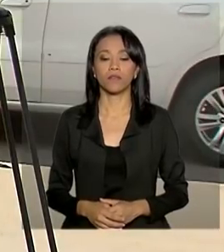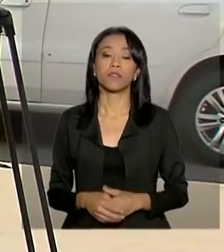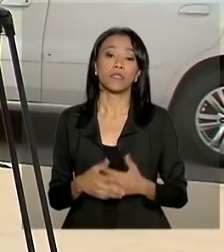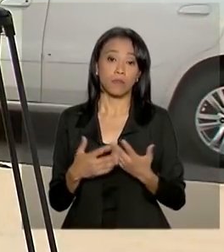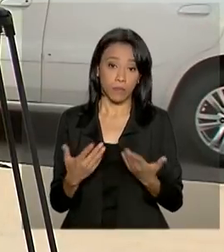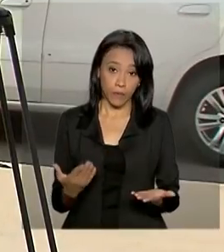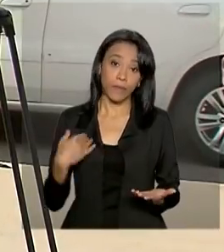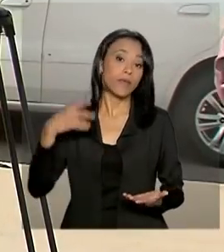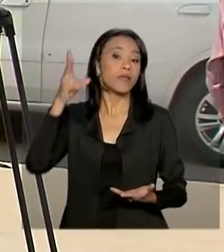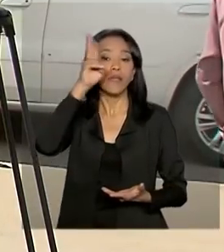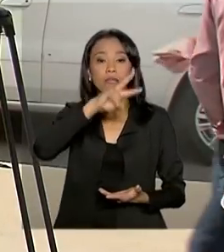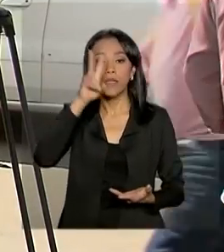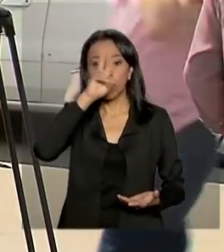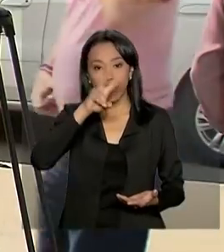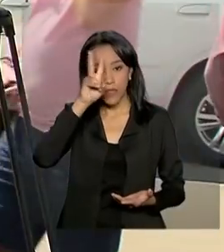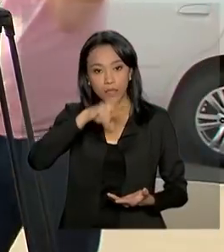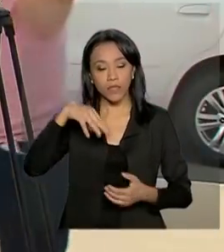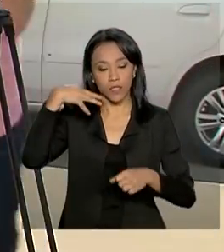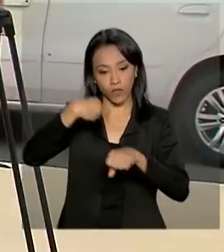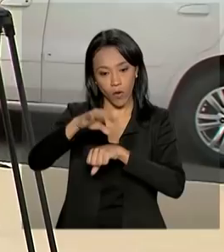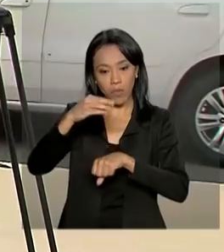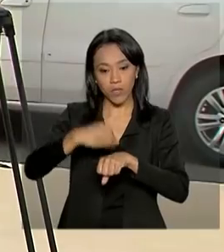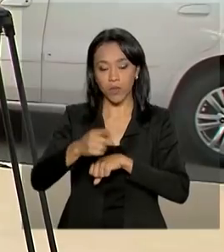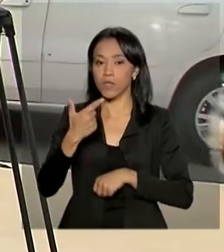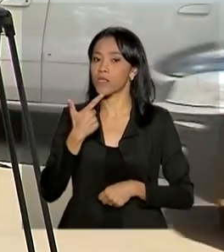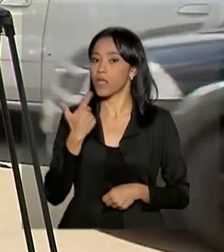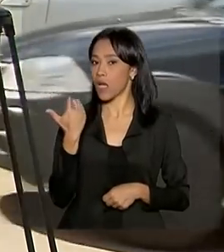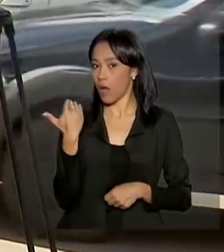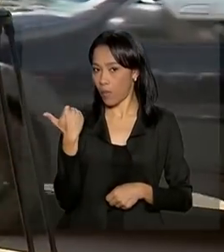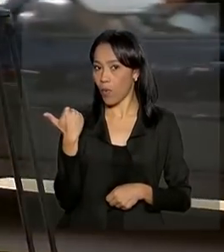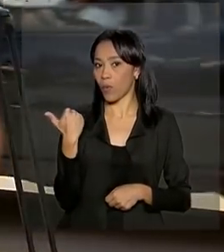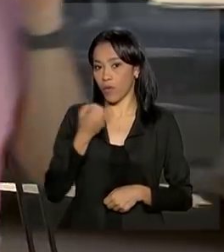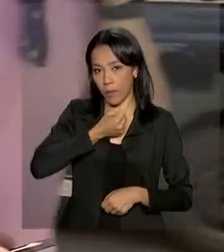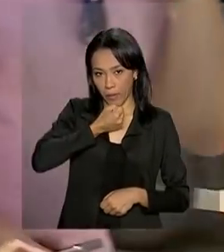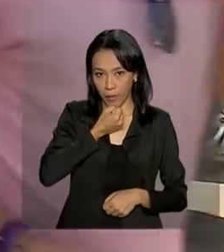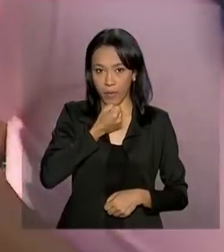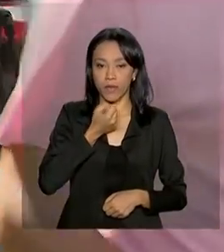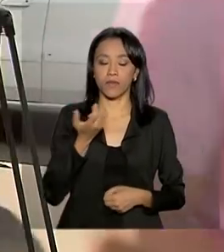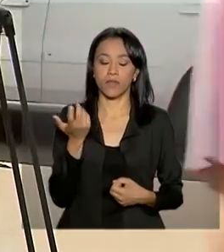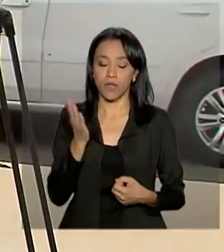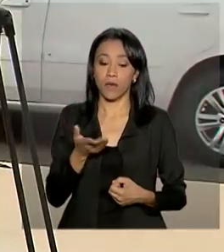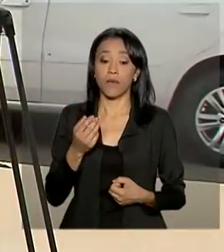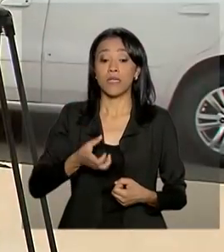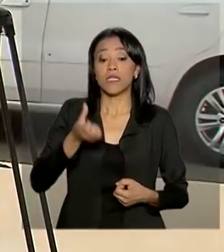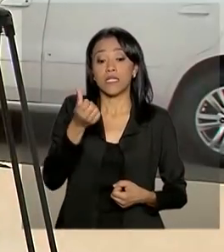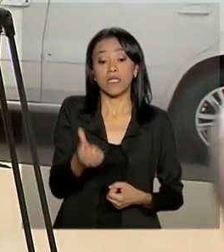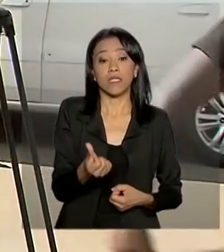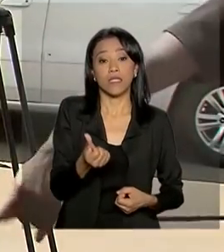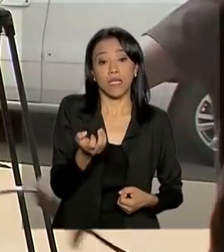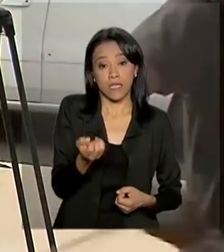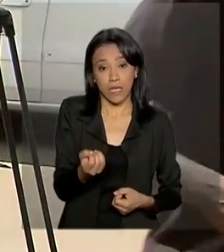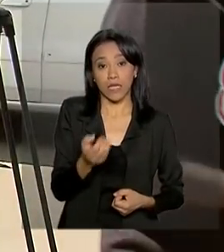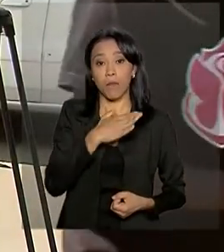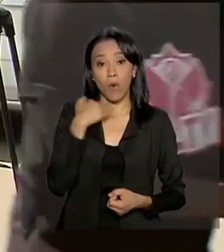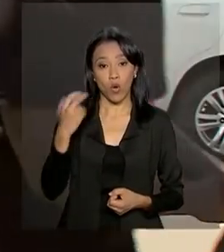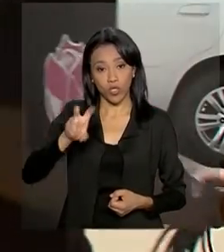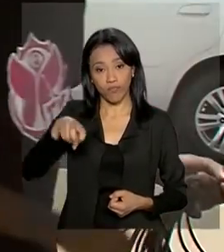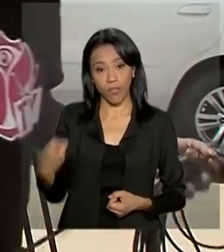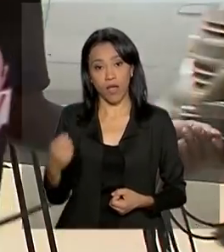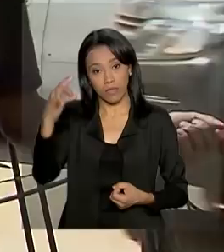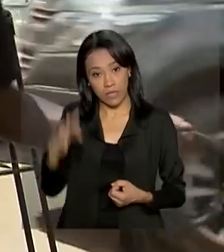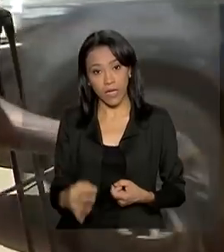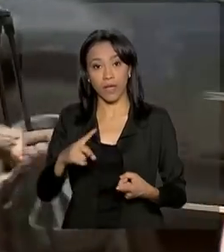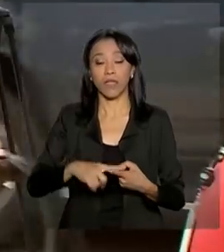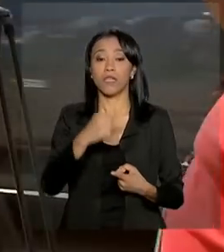Bom, e relembrando as informações repassadas agora há pouco pela Defesa Civil, há então 60 mortes confirmadas,